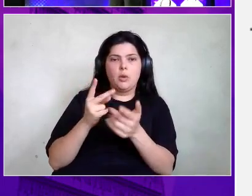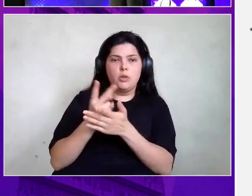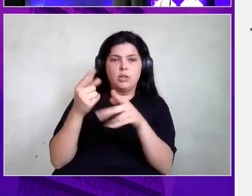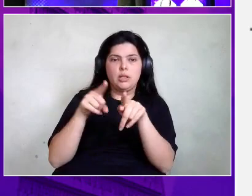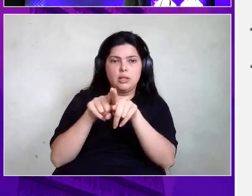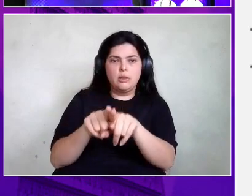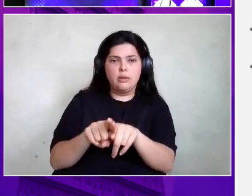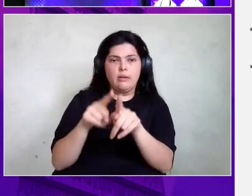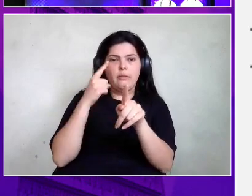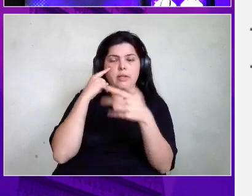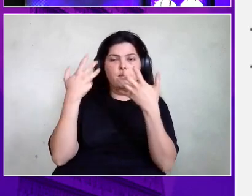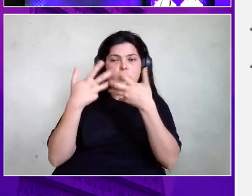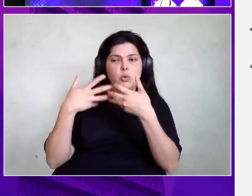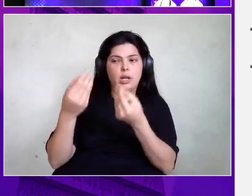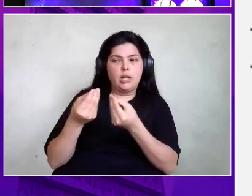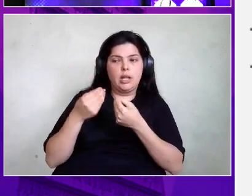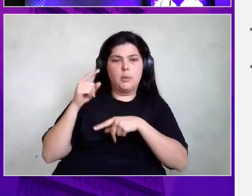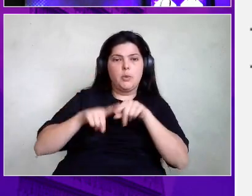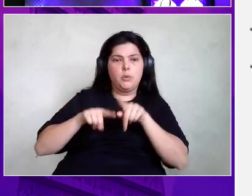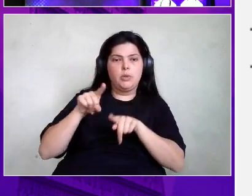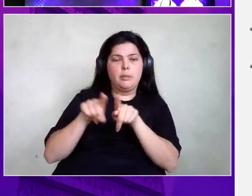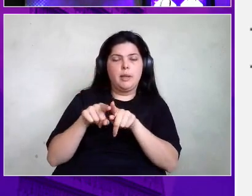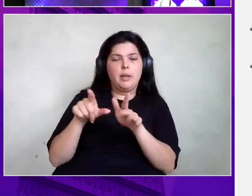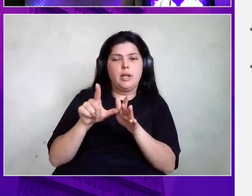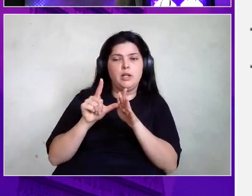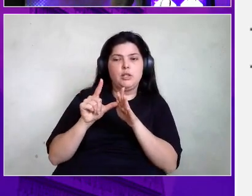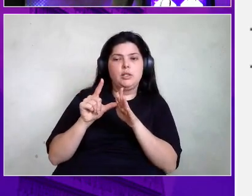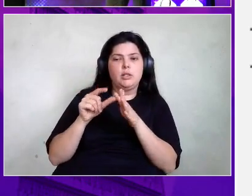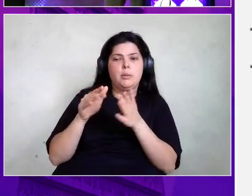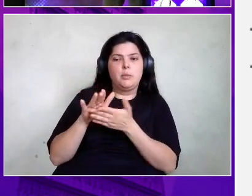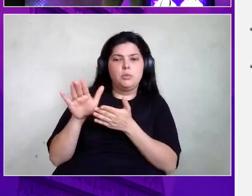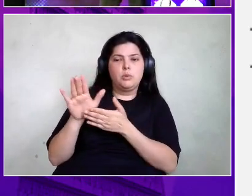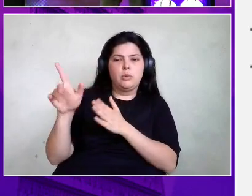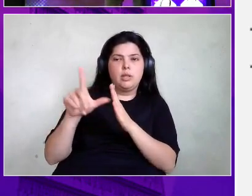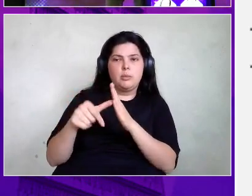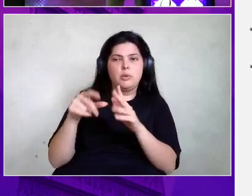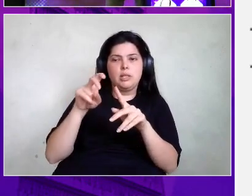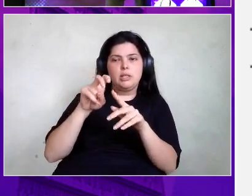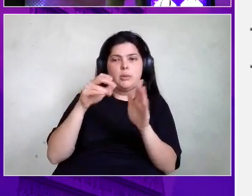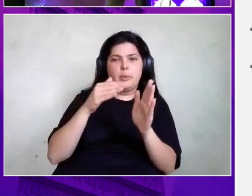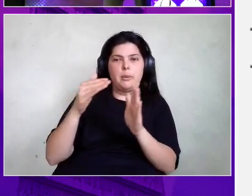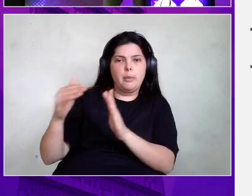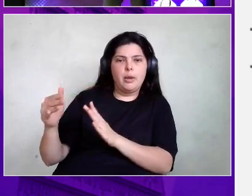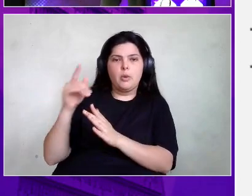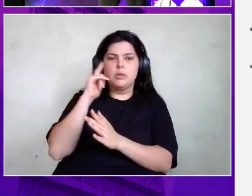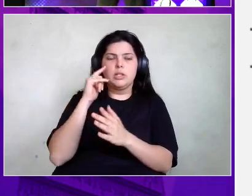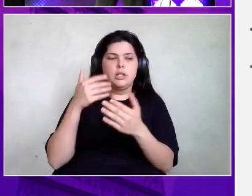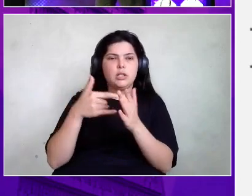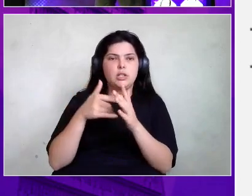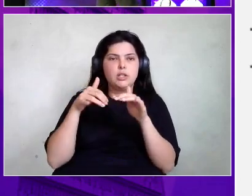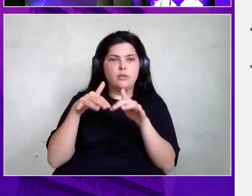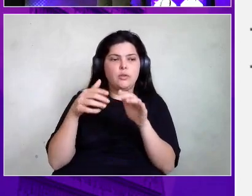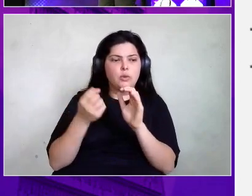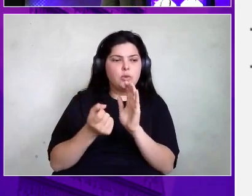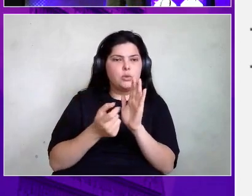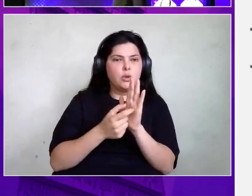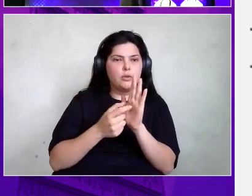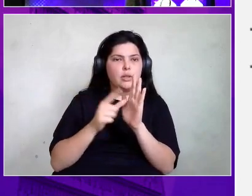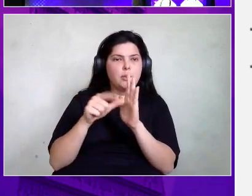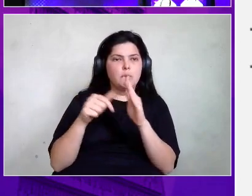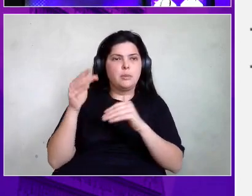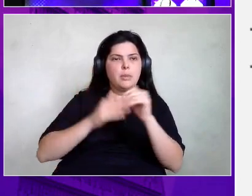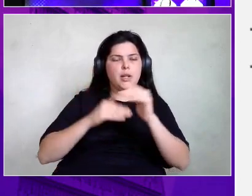entregável, pré-produção e produção. Então, são 5 estágios aqui para eu desenvolver o software até botar em produção. Aí eu vou